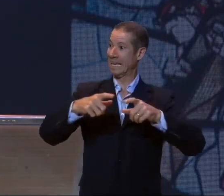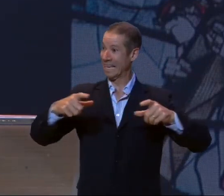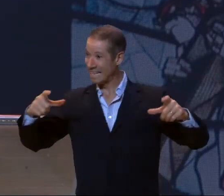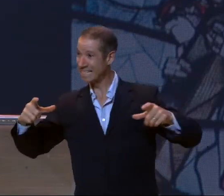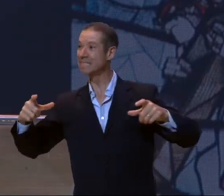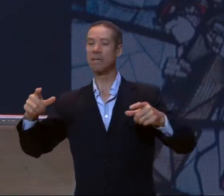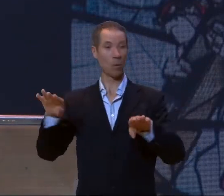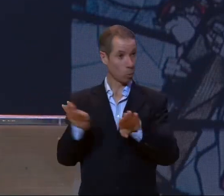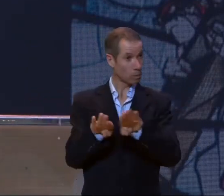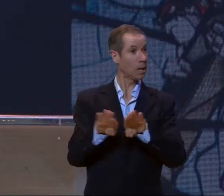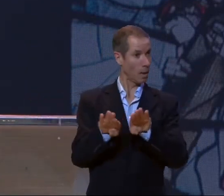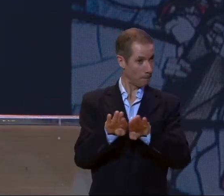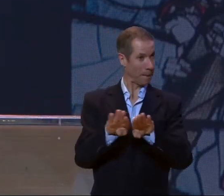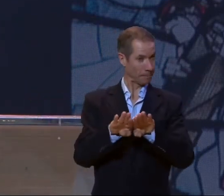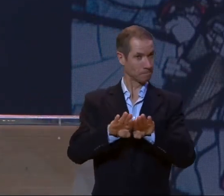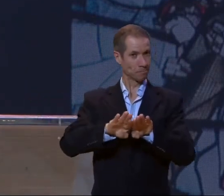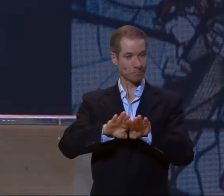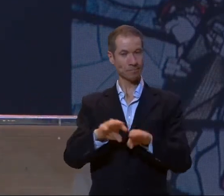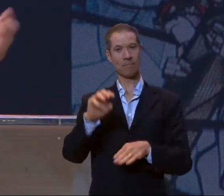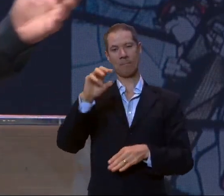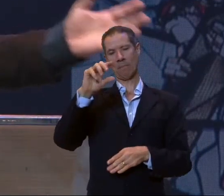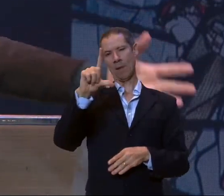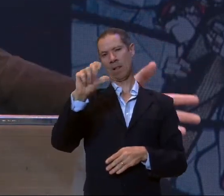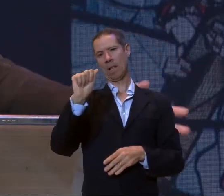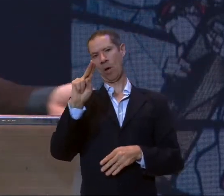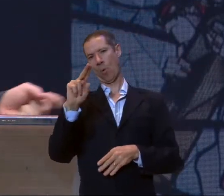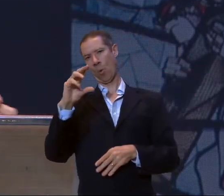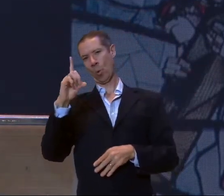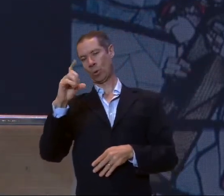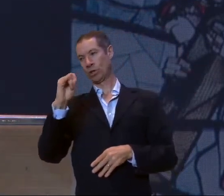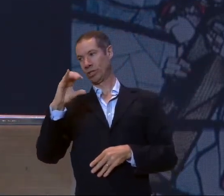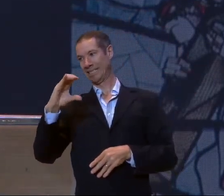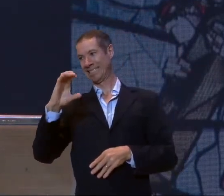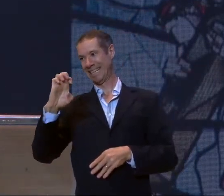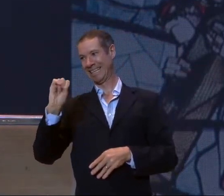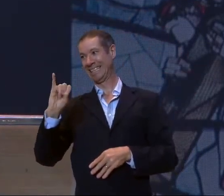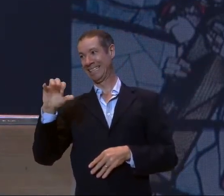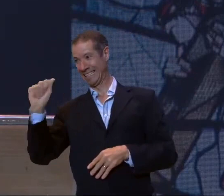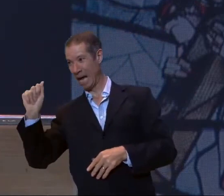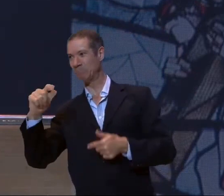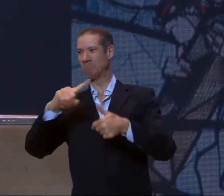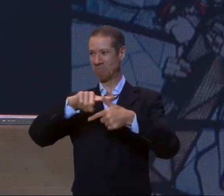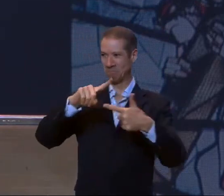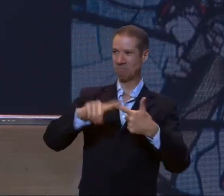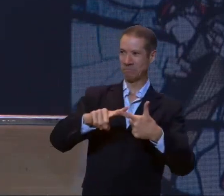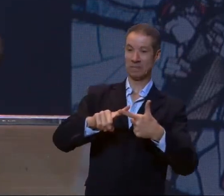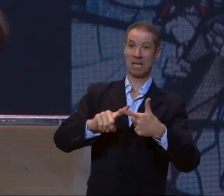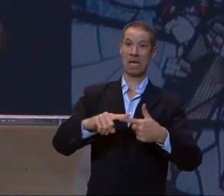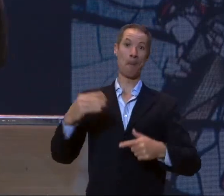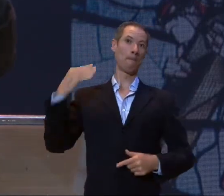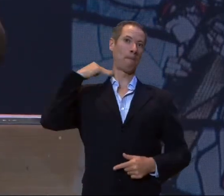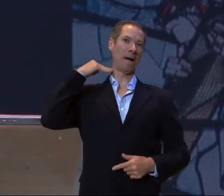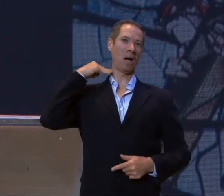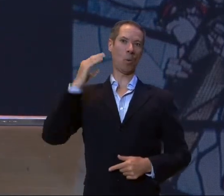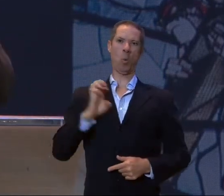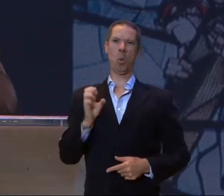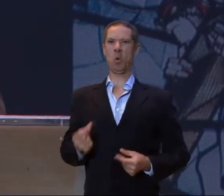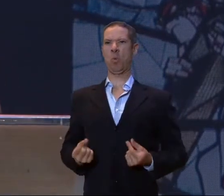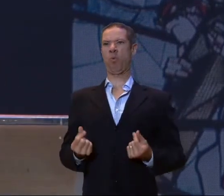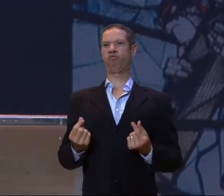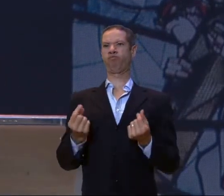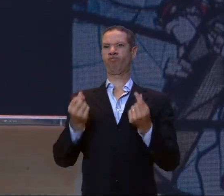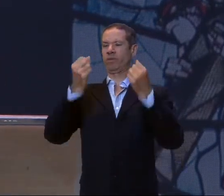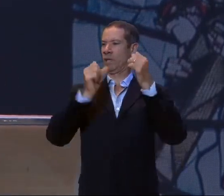Herápolis e também Laodiceia. Uma era um centro medicinal, outra era um centro bancário, um polo